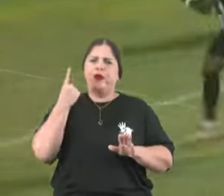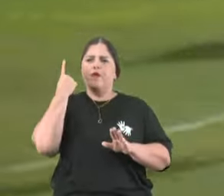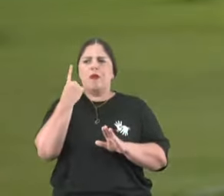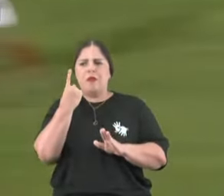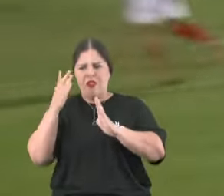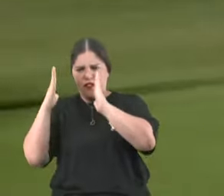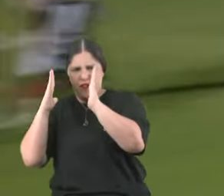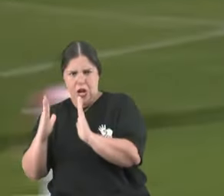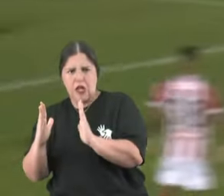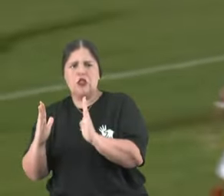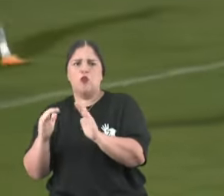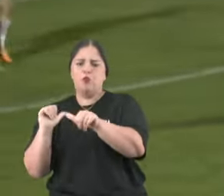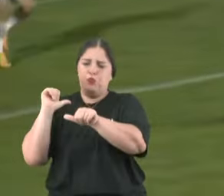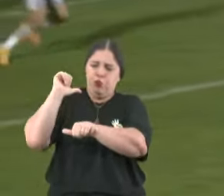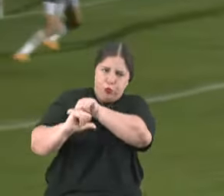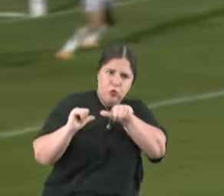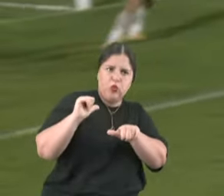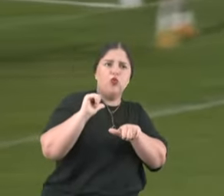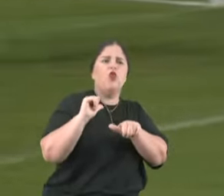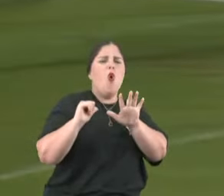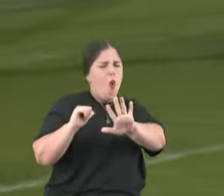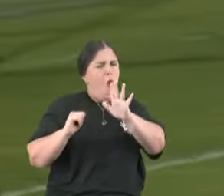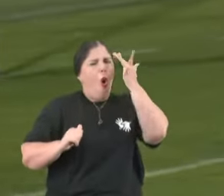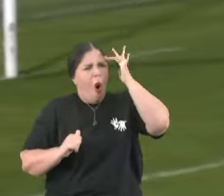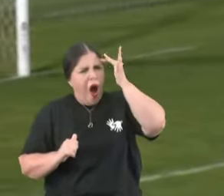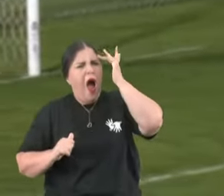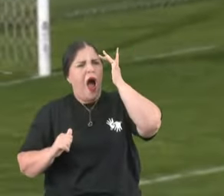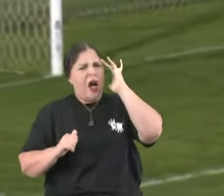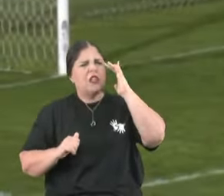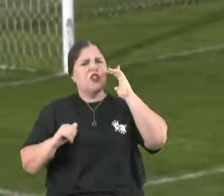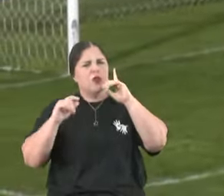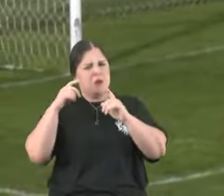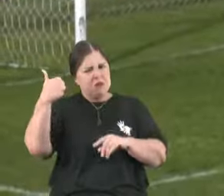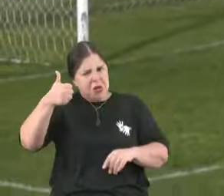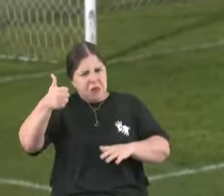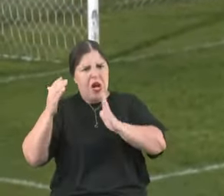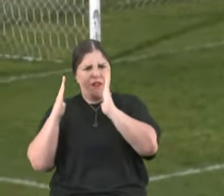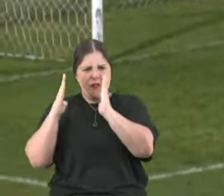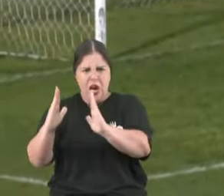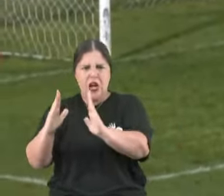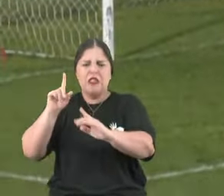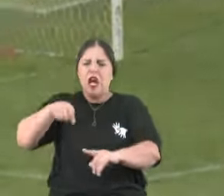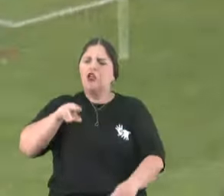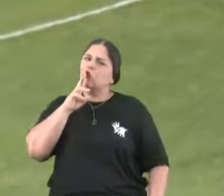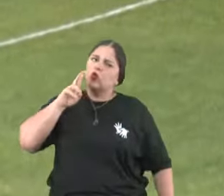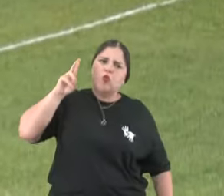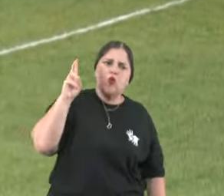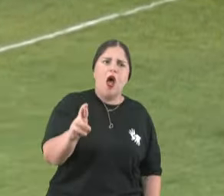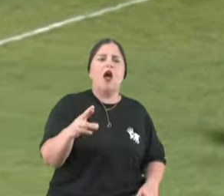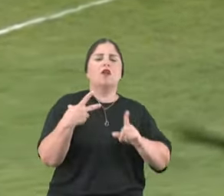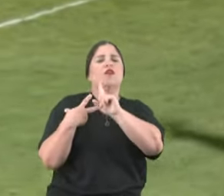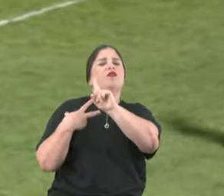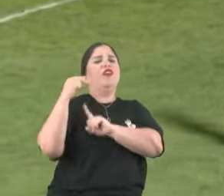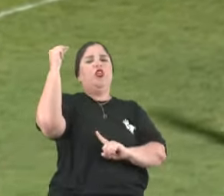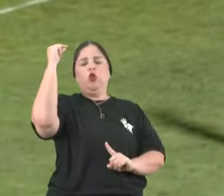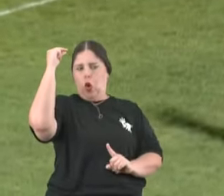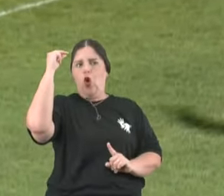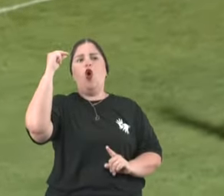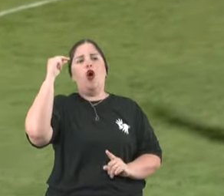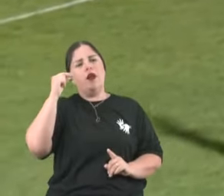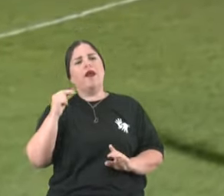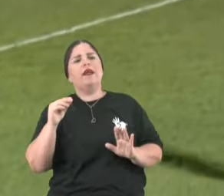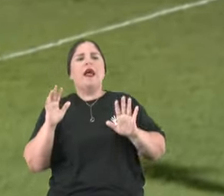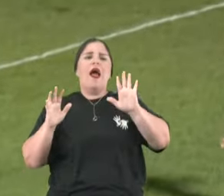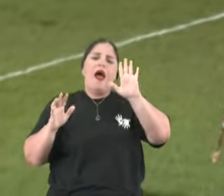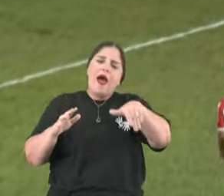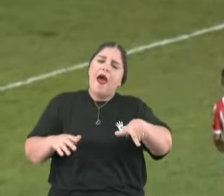Eu acho que no resultado da primeira fase é um dado que você tem de uma vitória, era uma consideração diferente, porque o